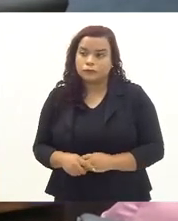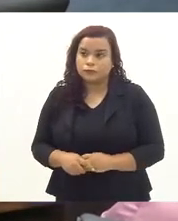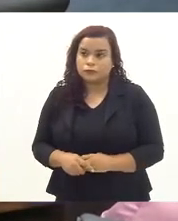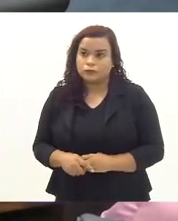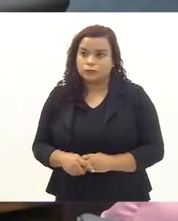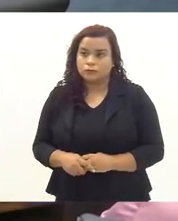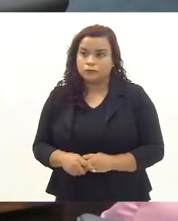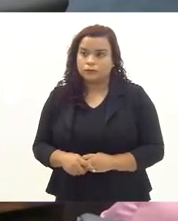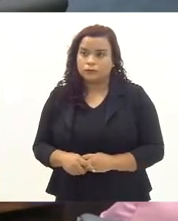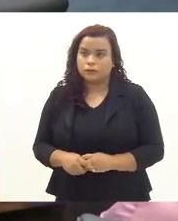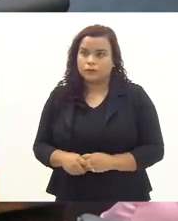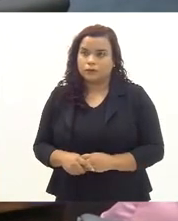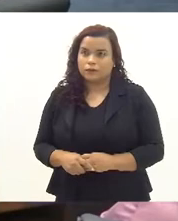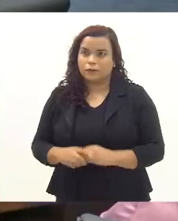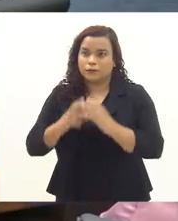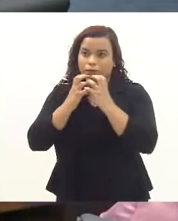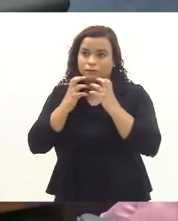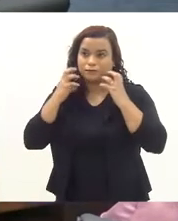o baba